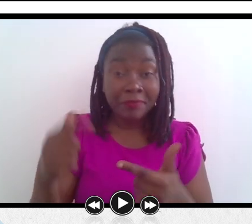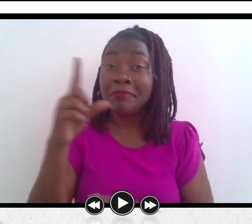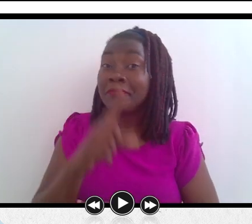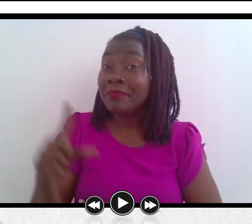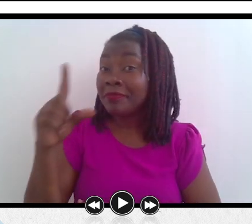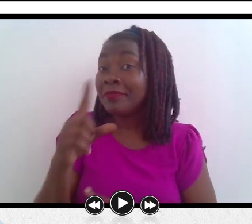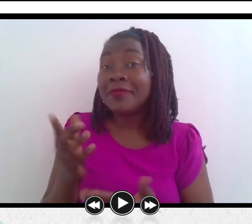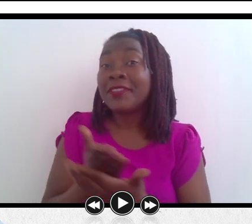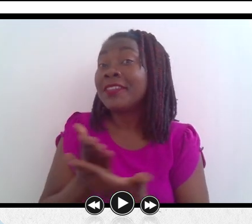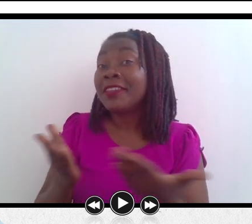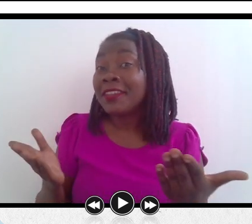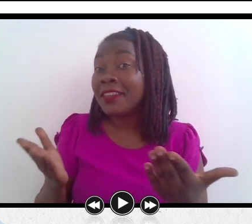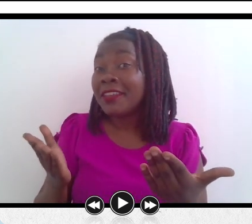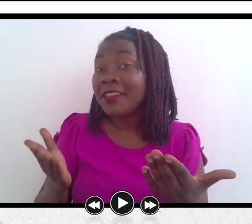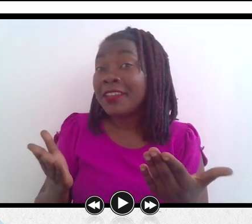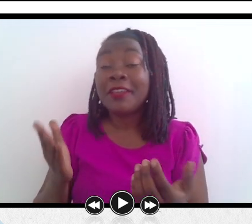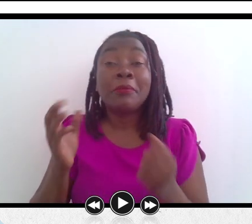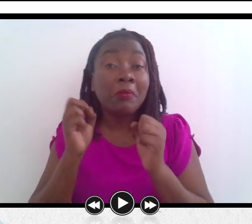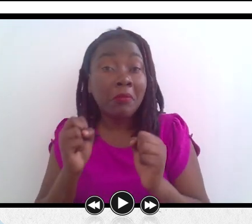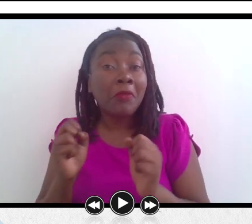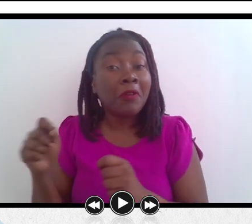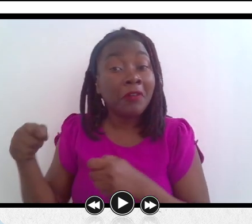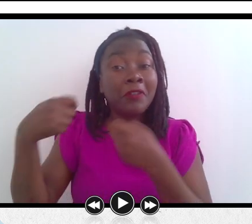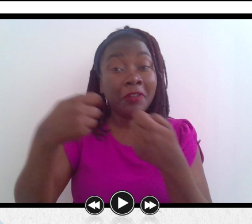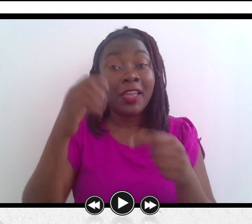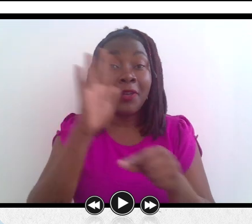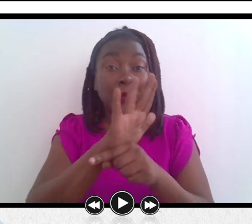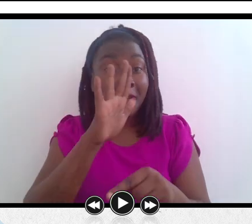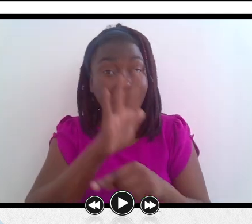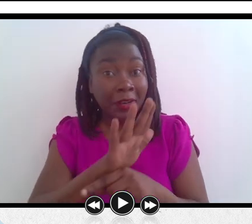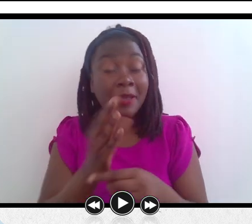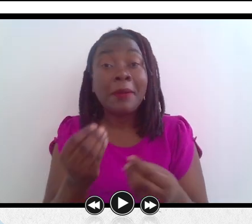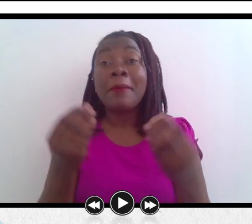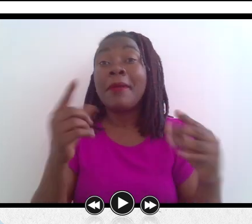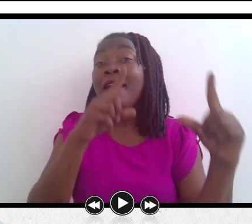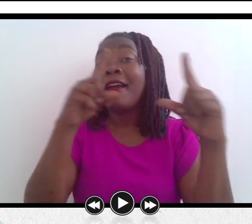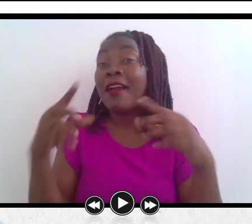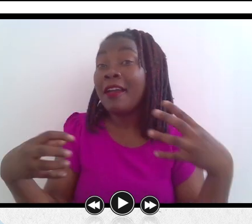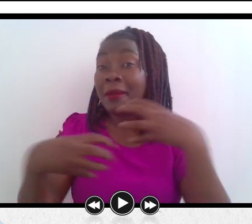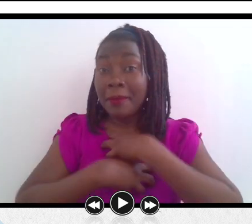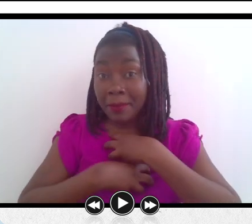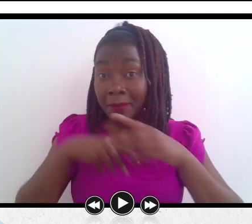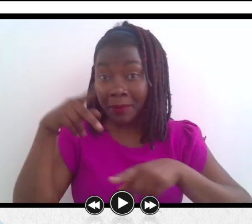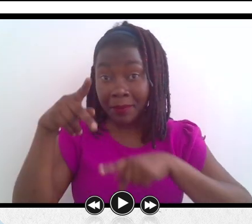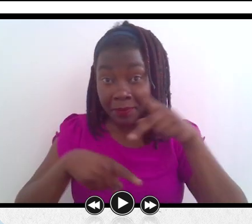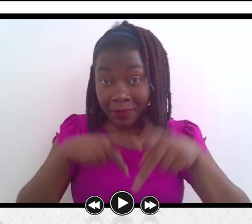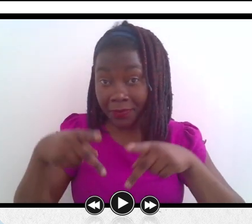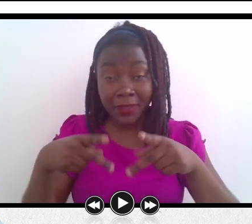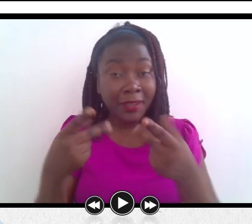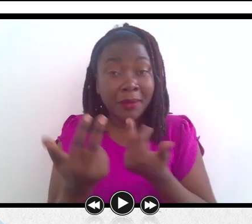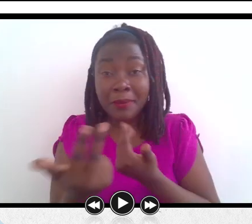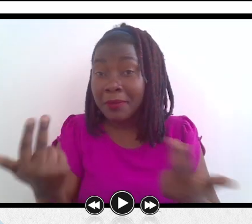obviamente, elas podem vir a colaborar para minimizar o impacto da população. E a mesma coisa um